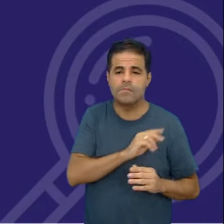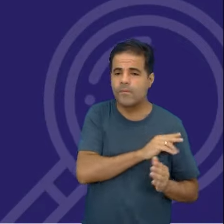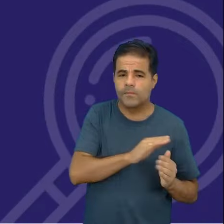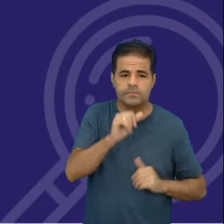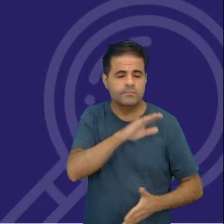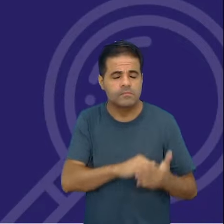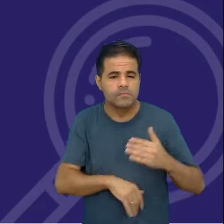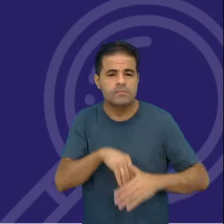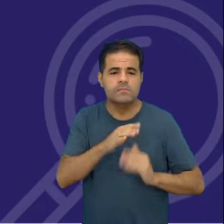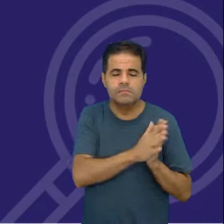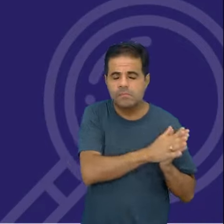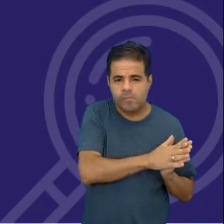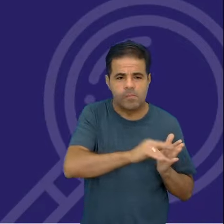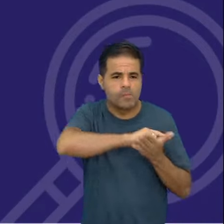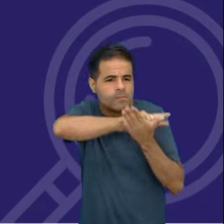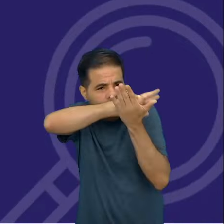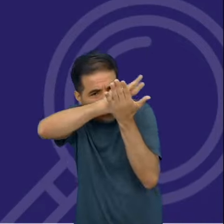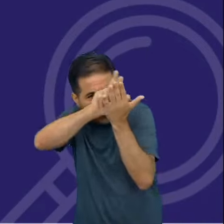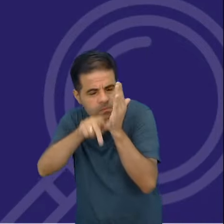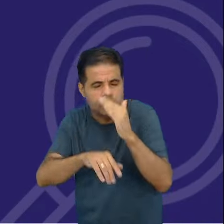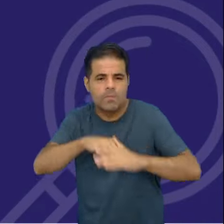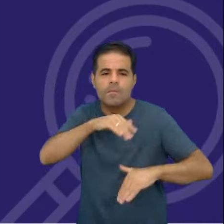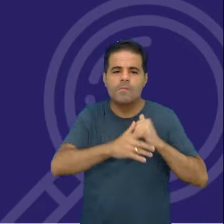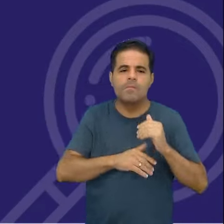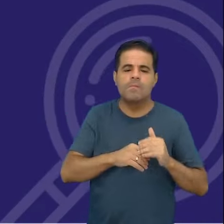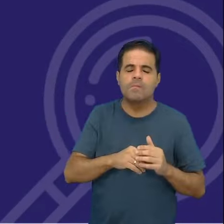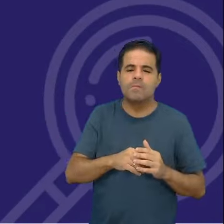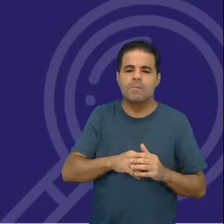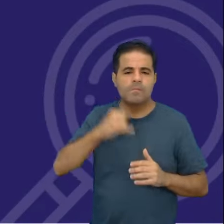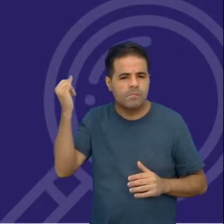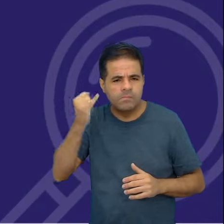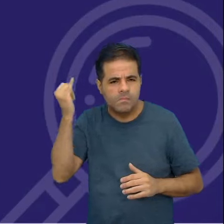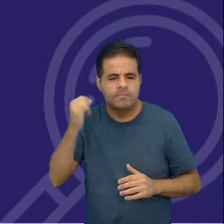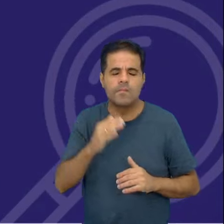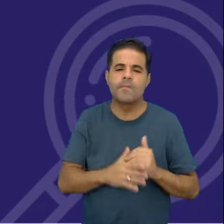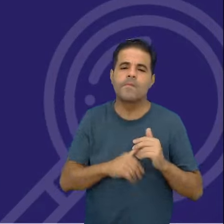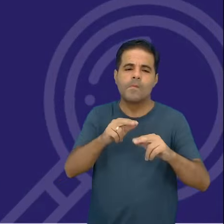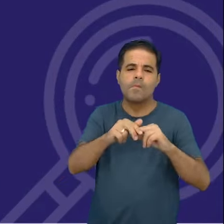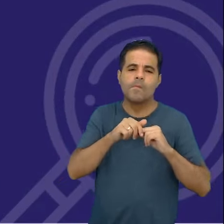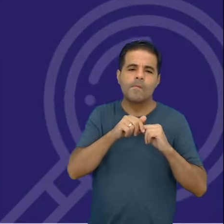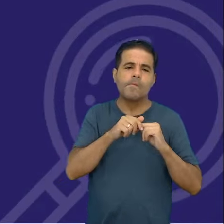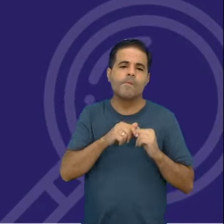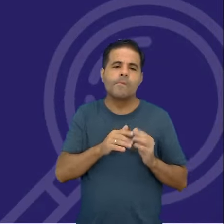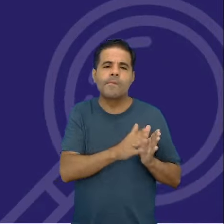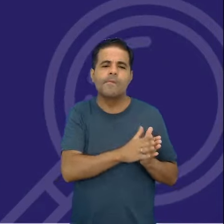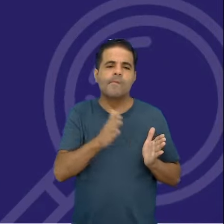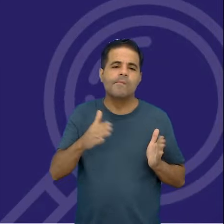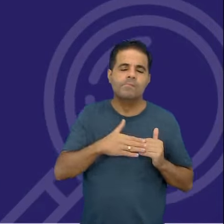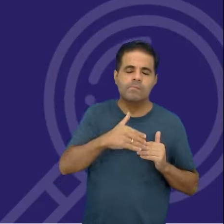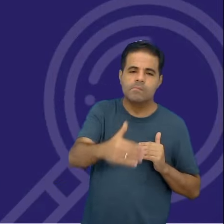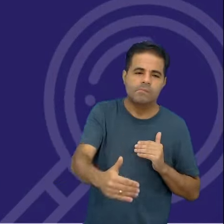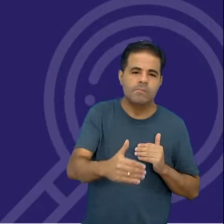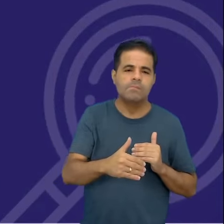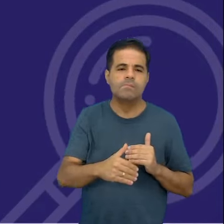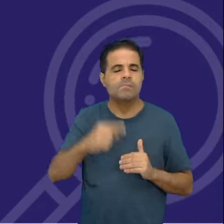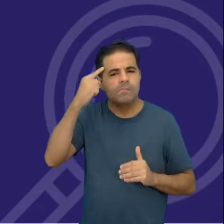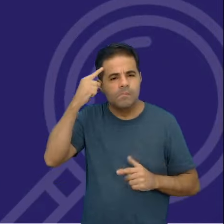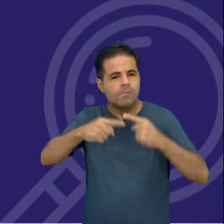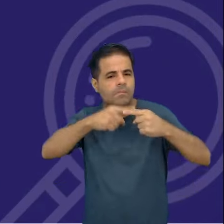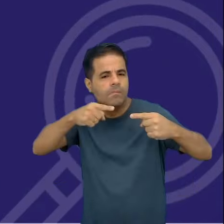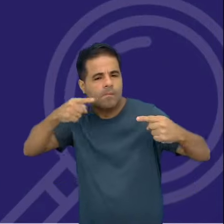instantânea. Essas características são importantes de serem retomadas. Então, por isso, trabalhar com a ideia do espiral.